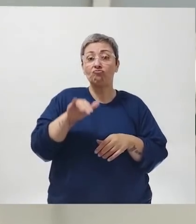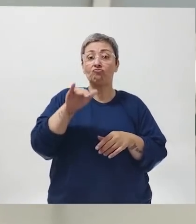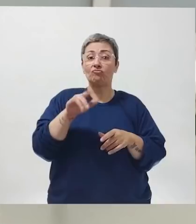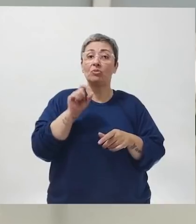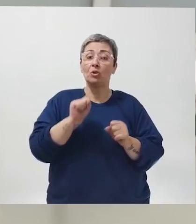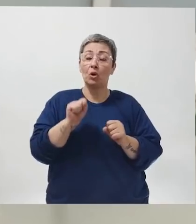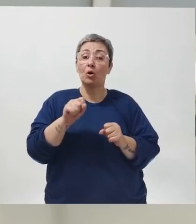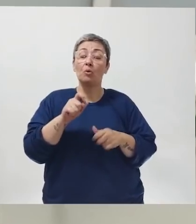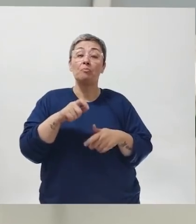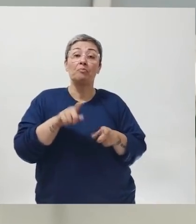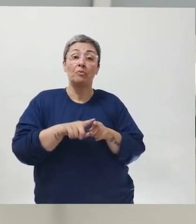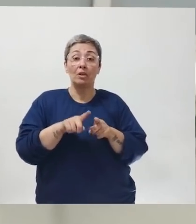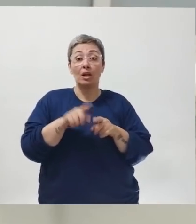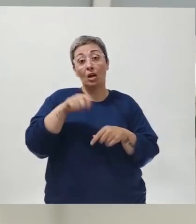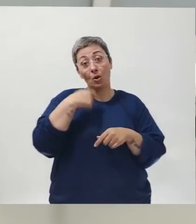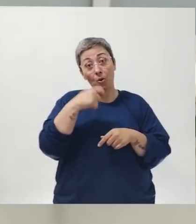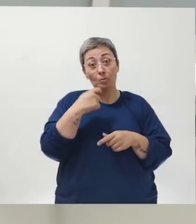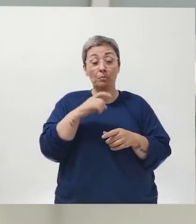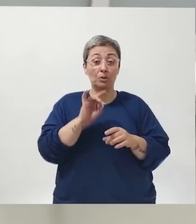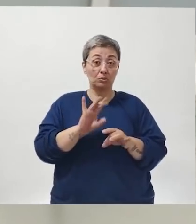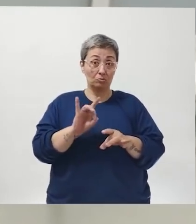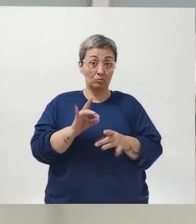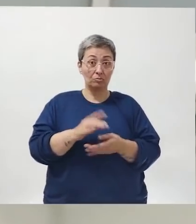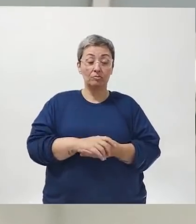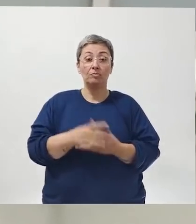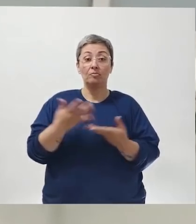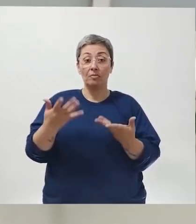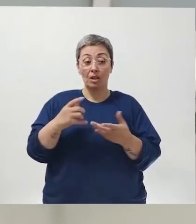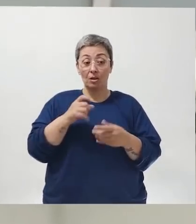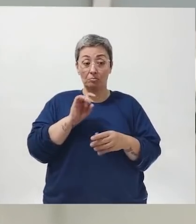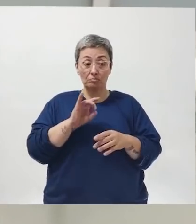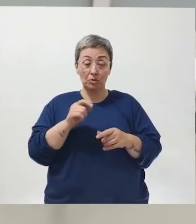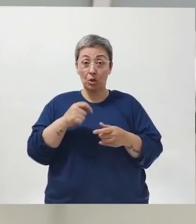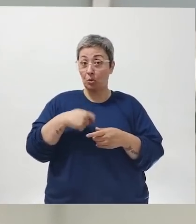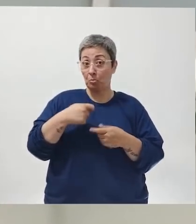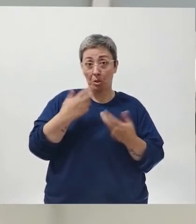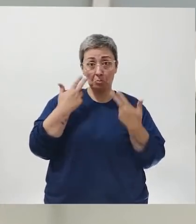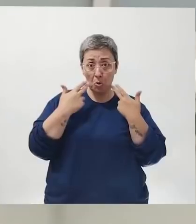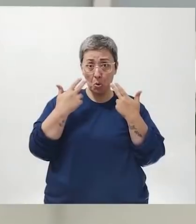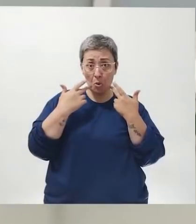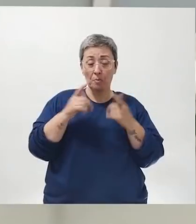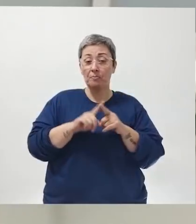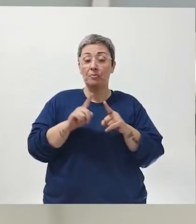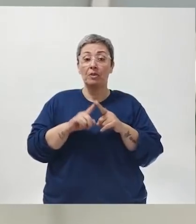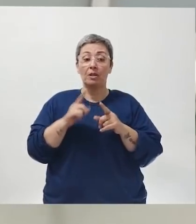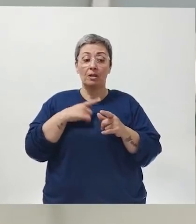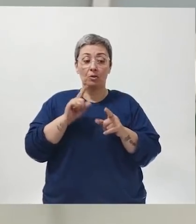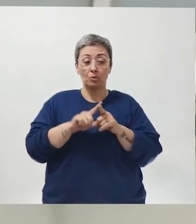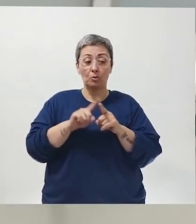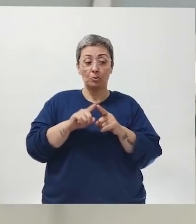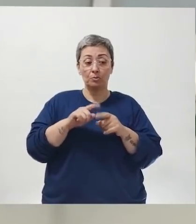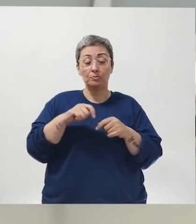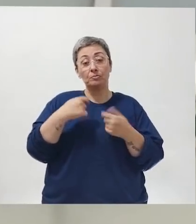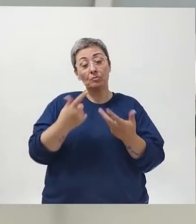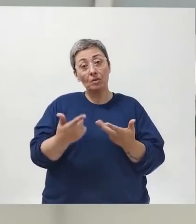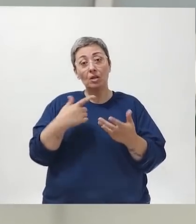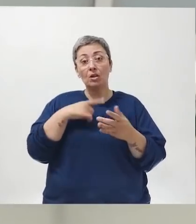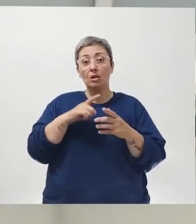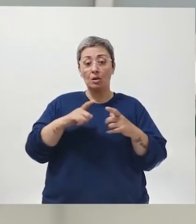alimentar da comida da casa. Então ele orienta um prato bem colorido. Quanto